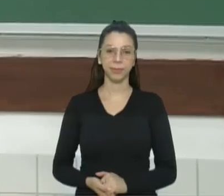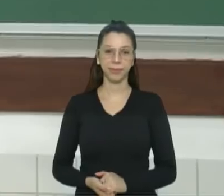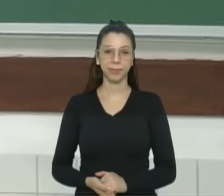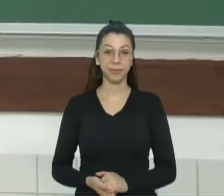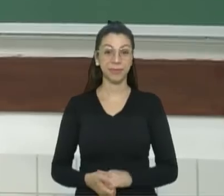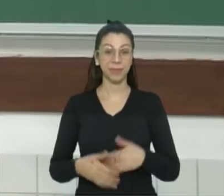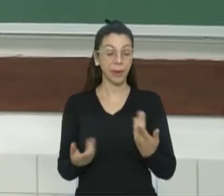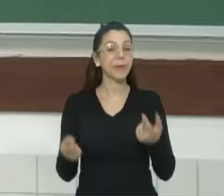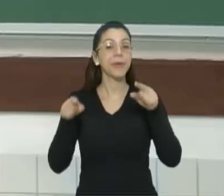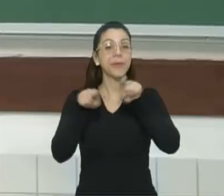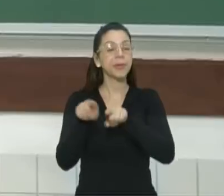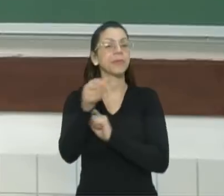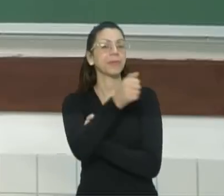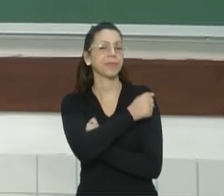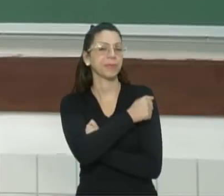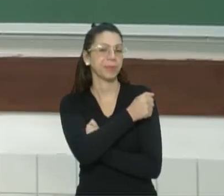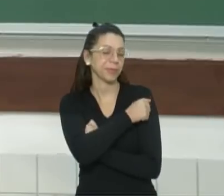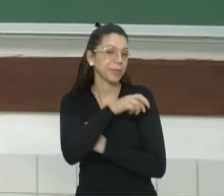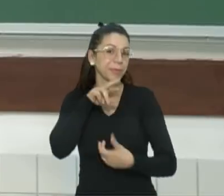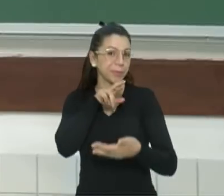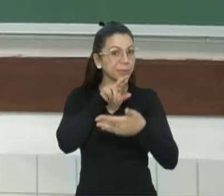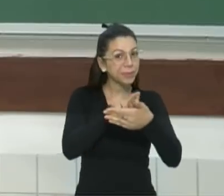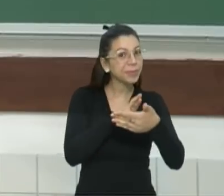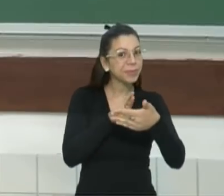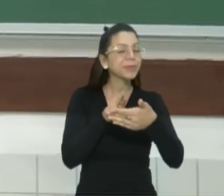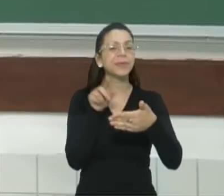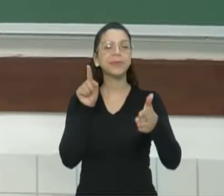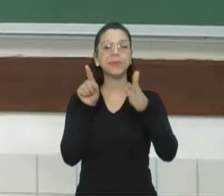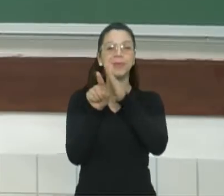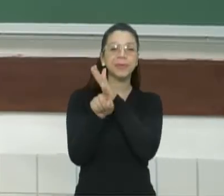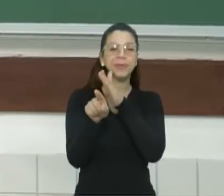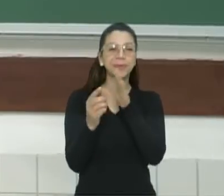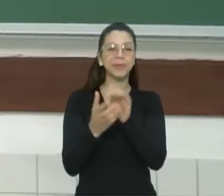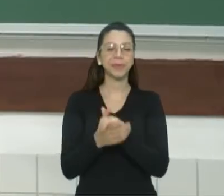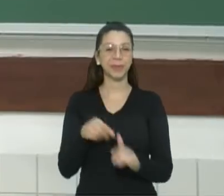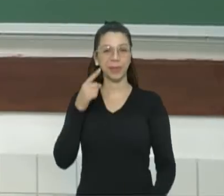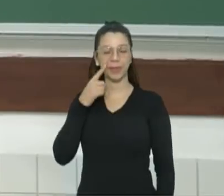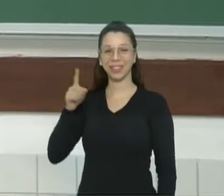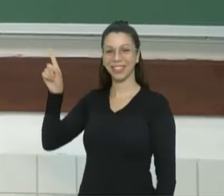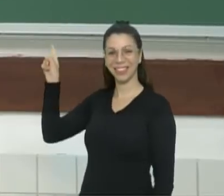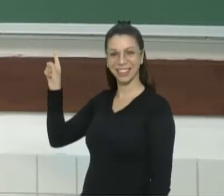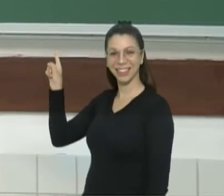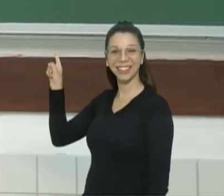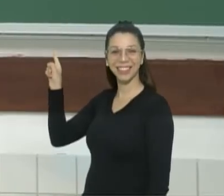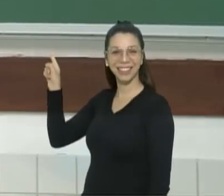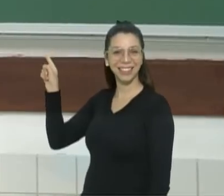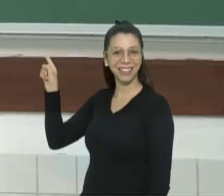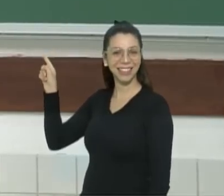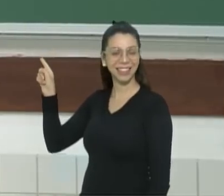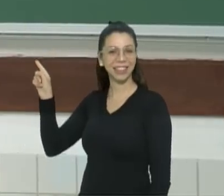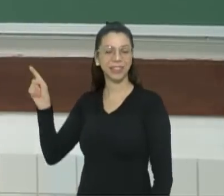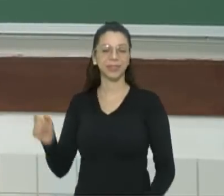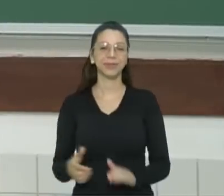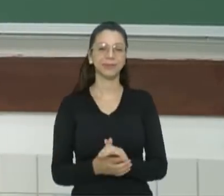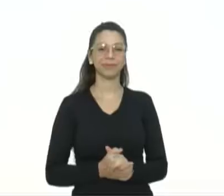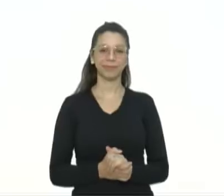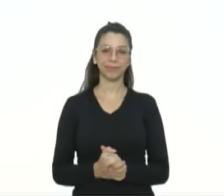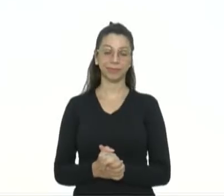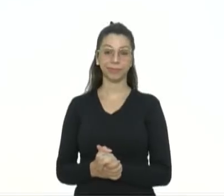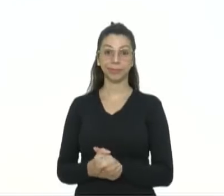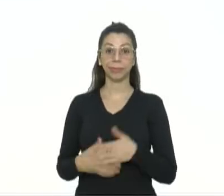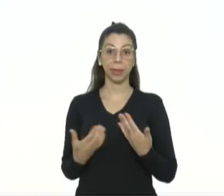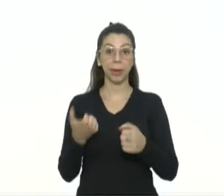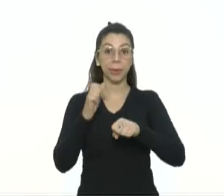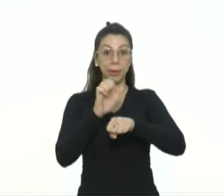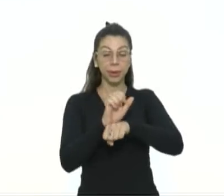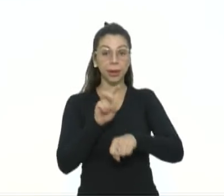Olá, estudante! Voltamos aqui para a resposta daquela pergunta que está ali no slide. Então, vamos ver a possível resposta. O Estado